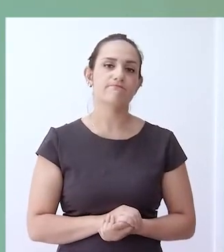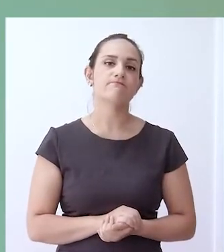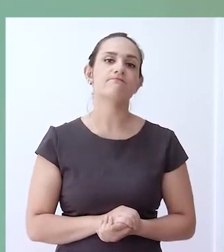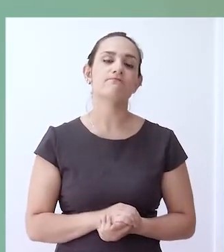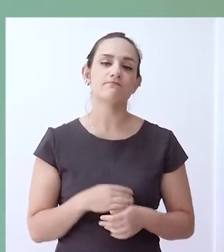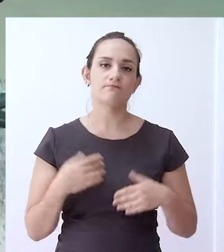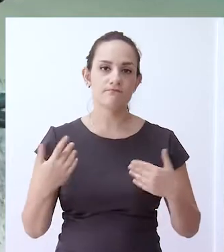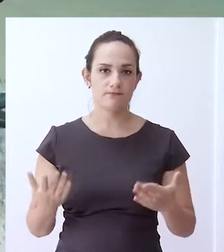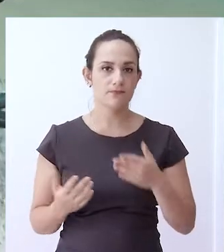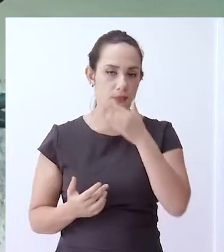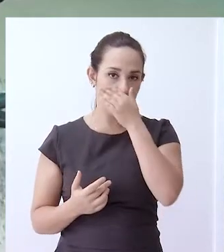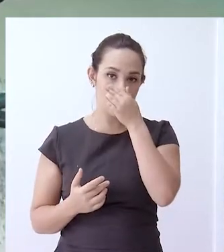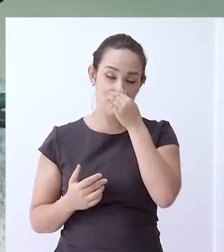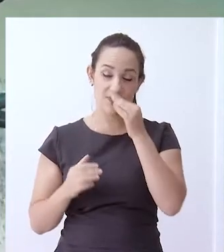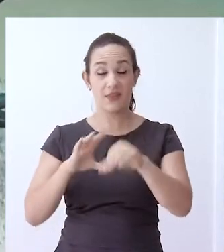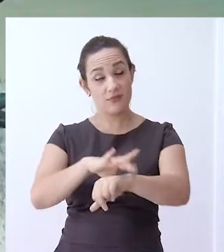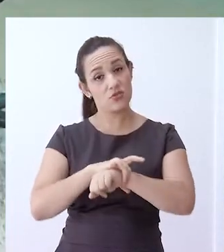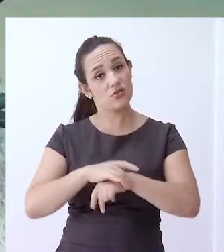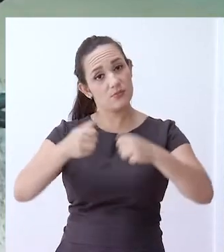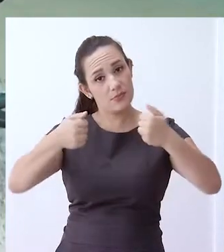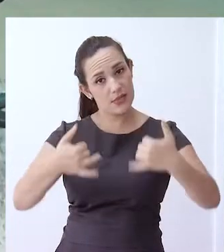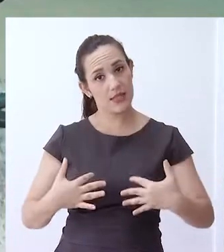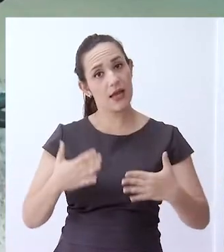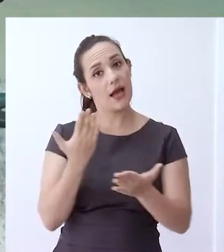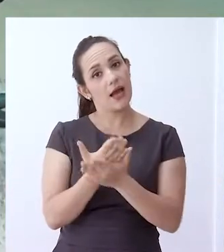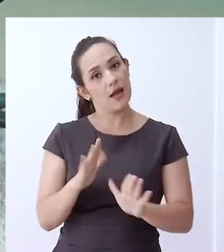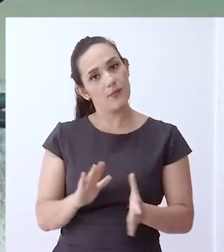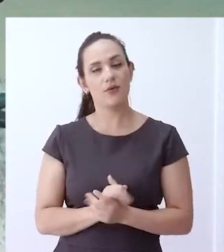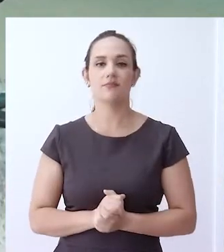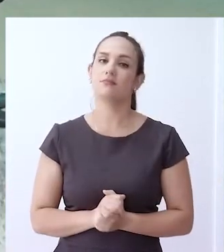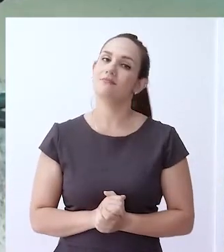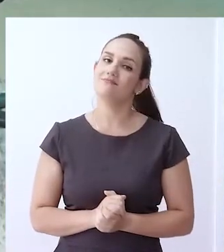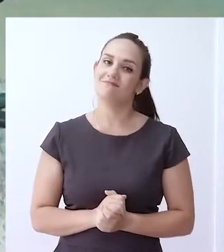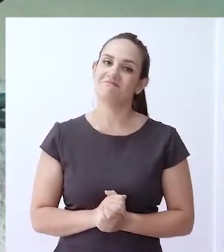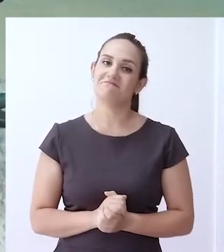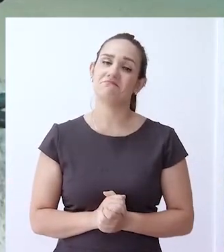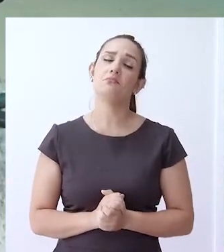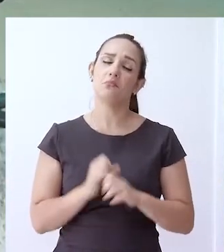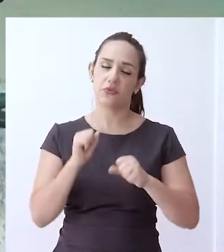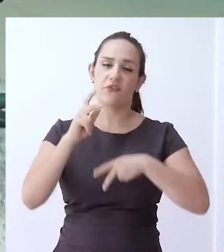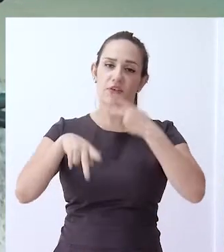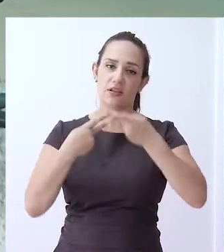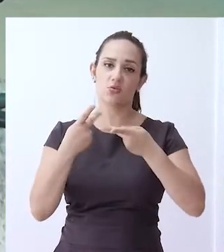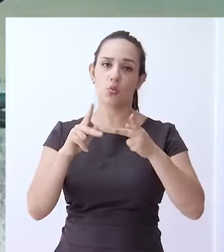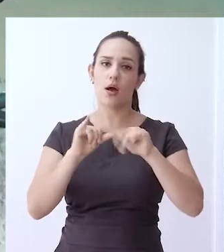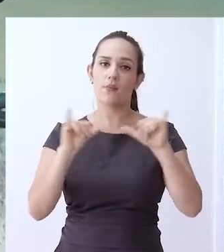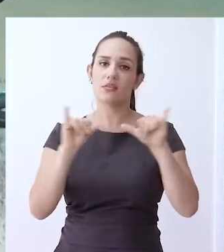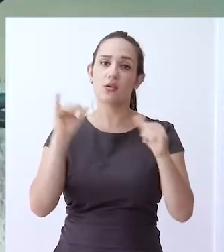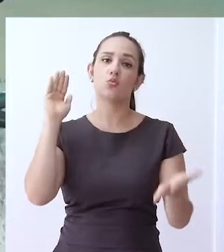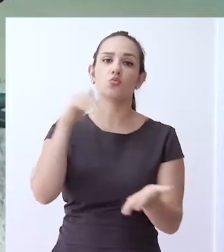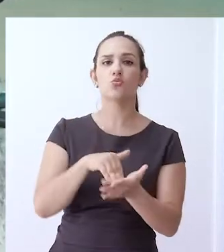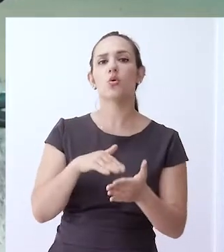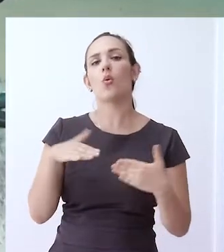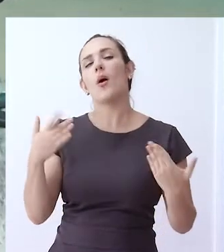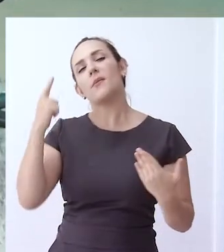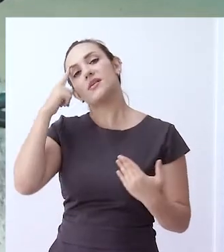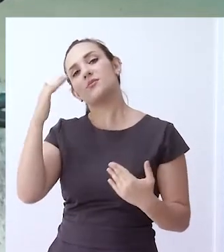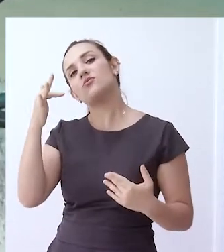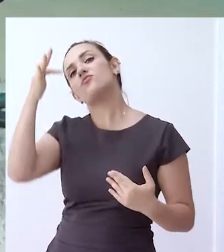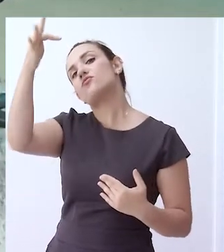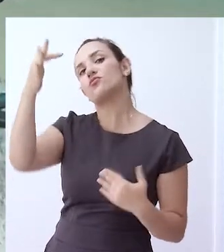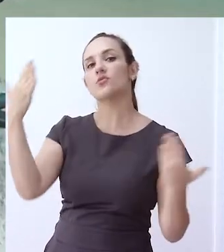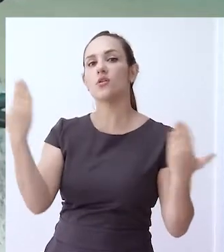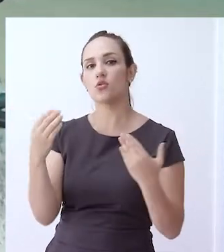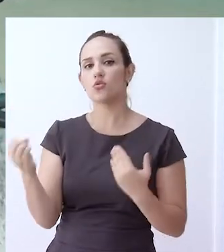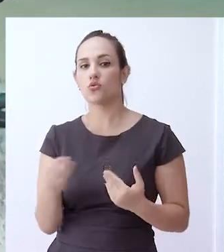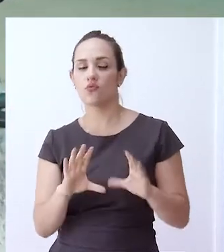exíguo possível. Doutor, o Defensoria Explica vai ficando por aqui e deixe suas considerações finais. Quais